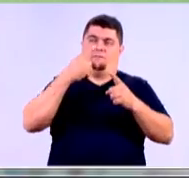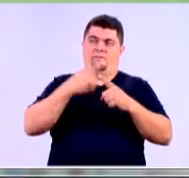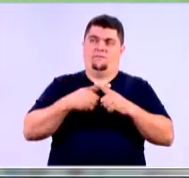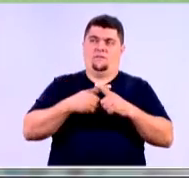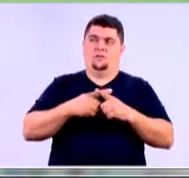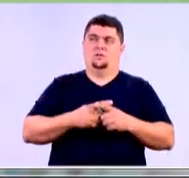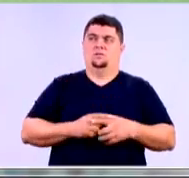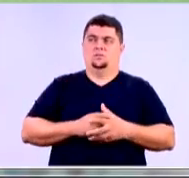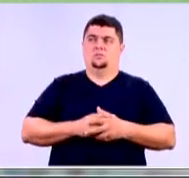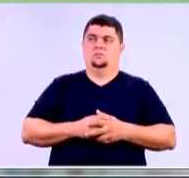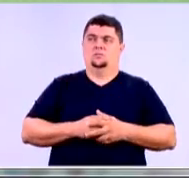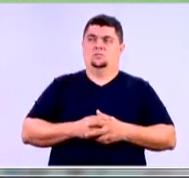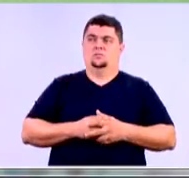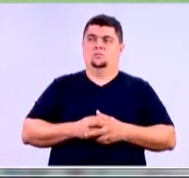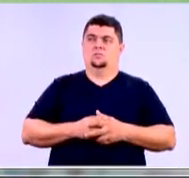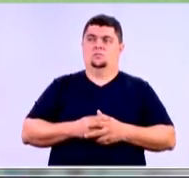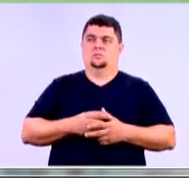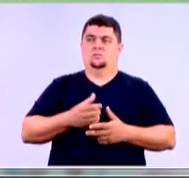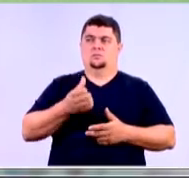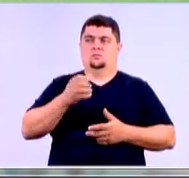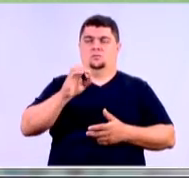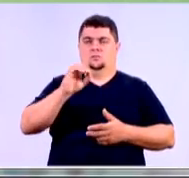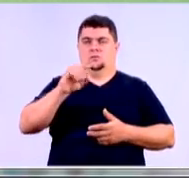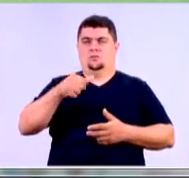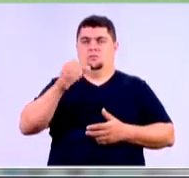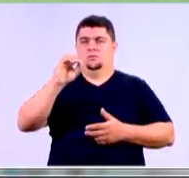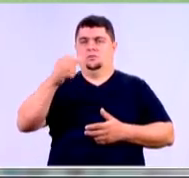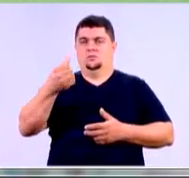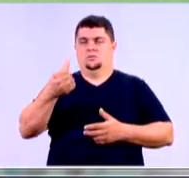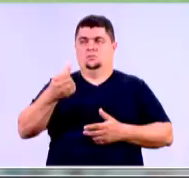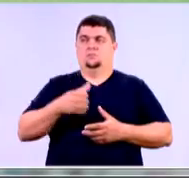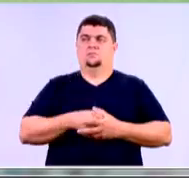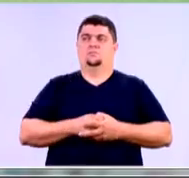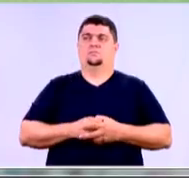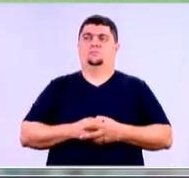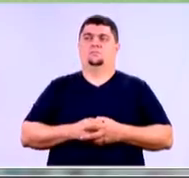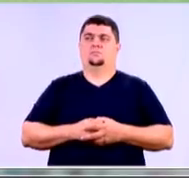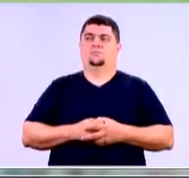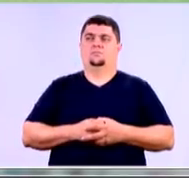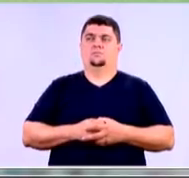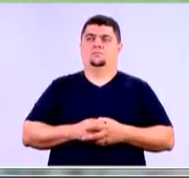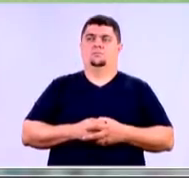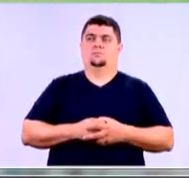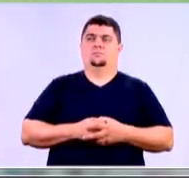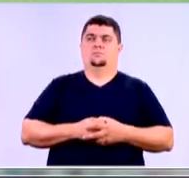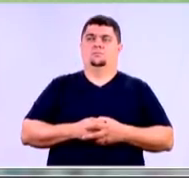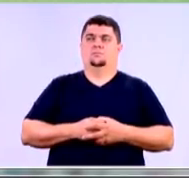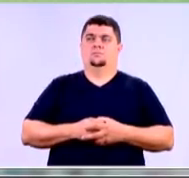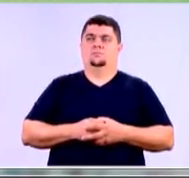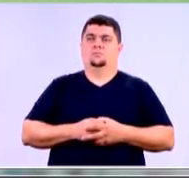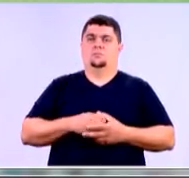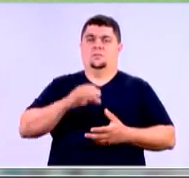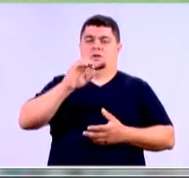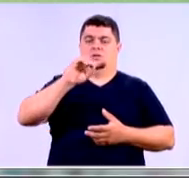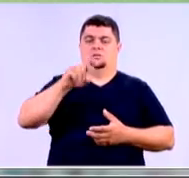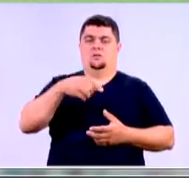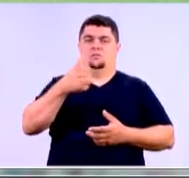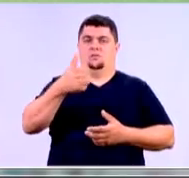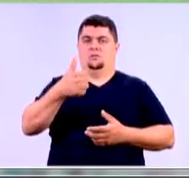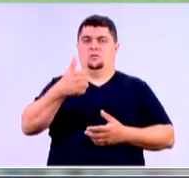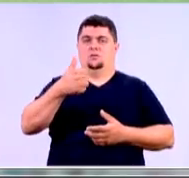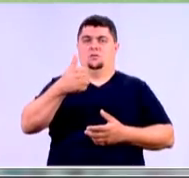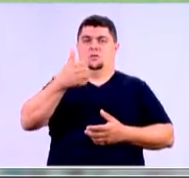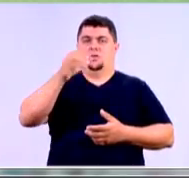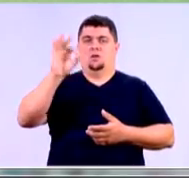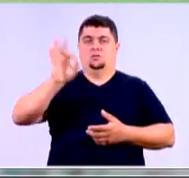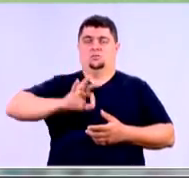vezes vezes a margem líquida de 0,06, retornando um valor de 0,1, que seria